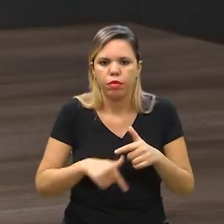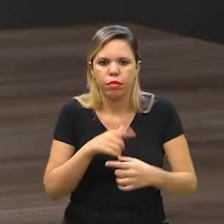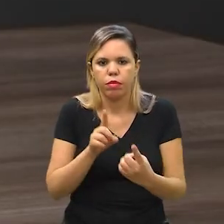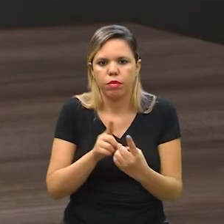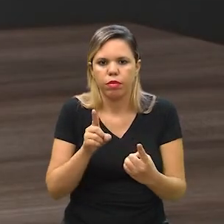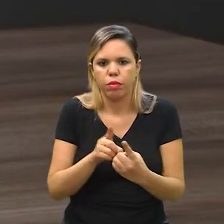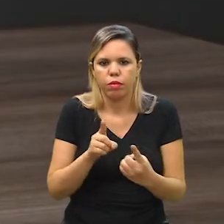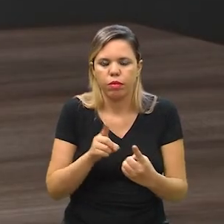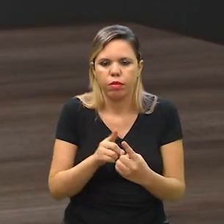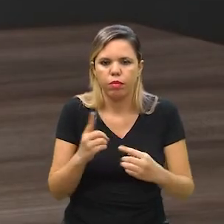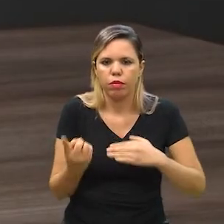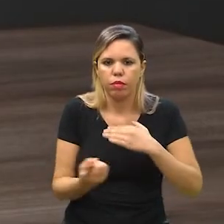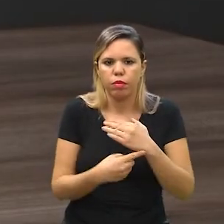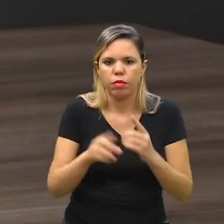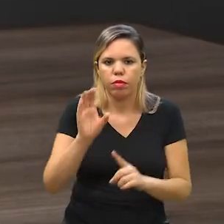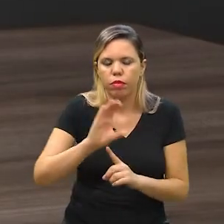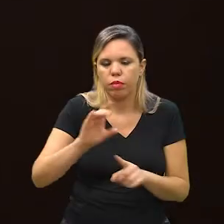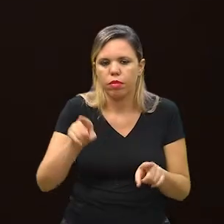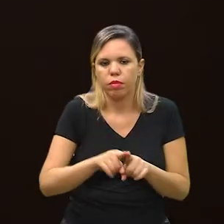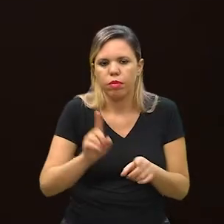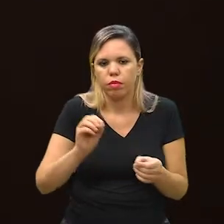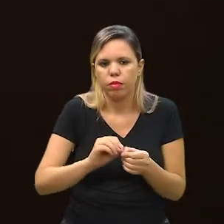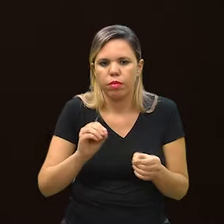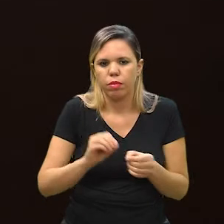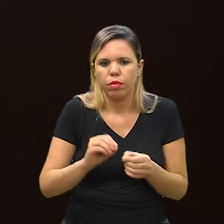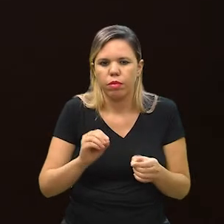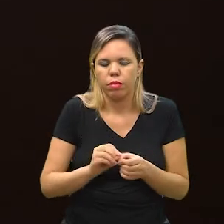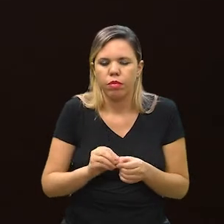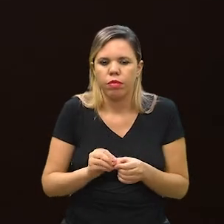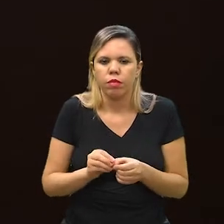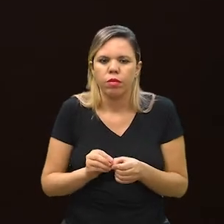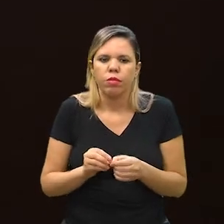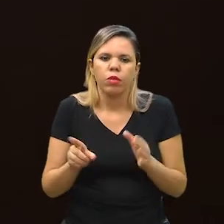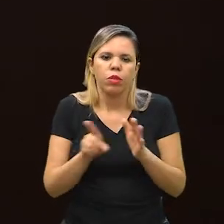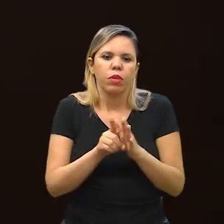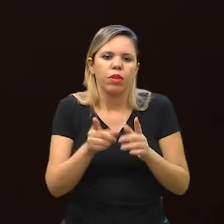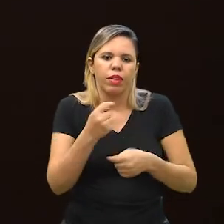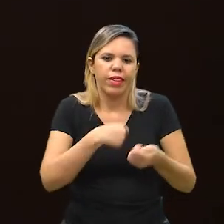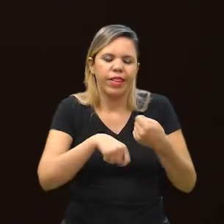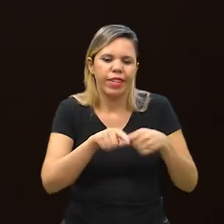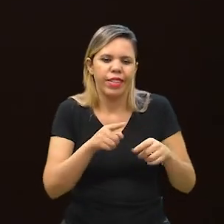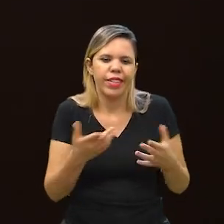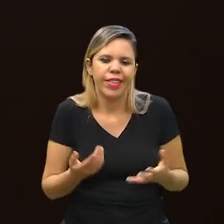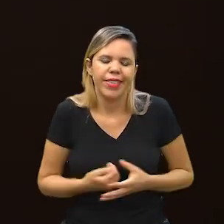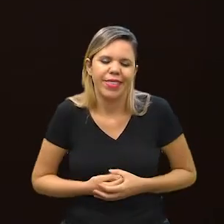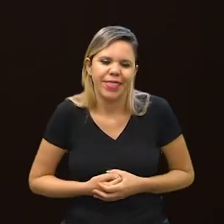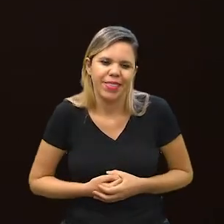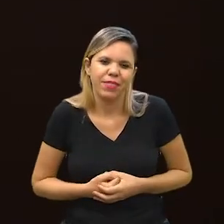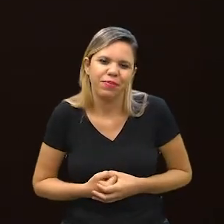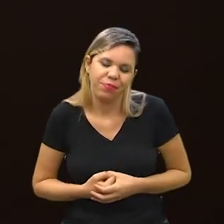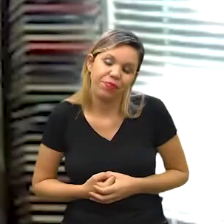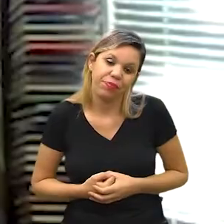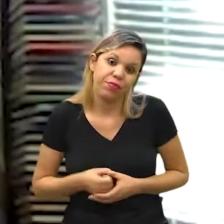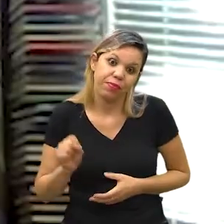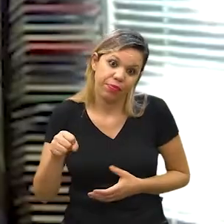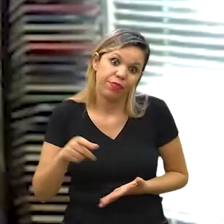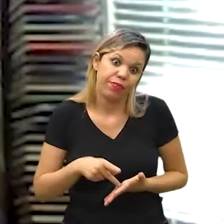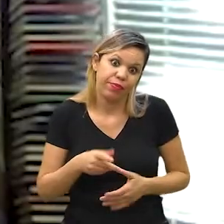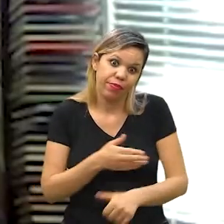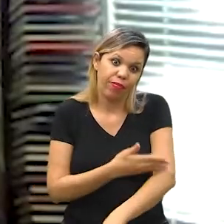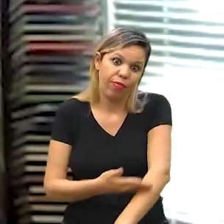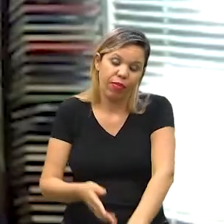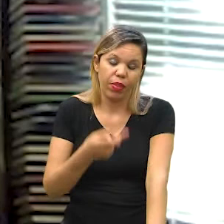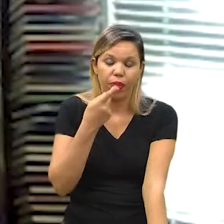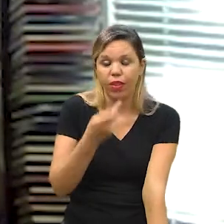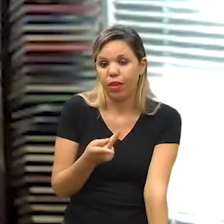vezes o serviço de atendimento ao consumidor é feito geralmente pelo dono do negócio nesses casos, né? Isso